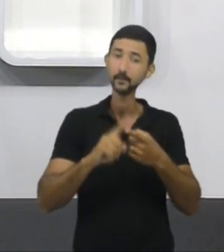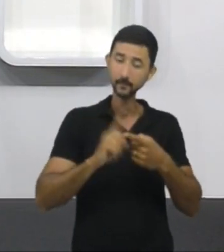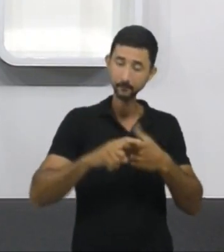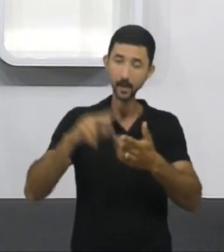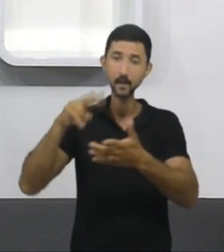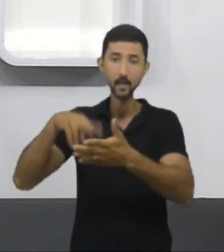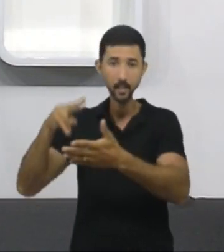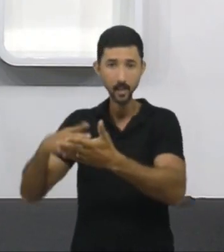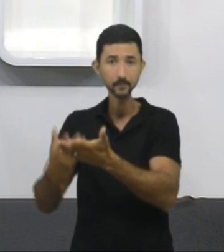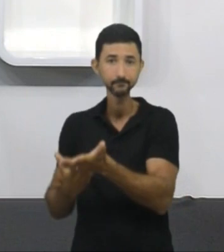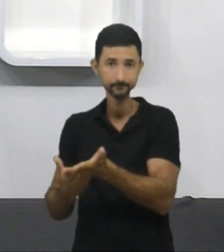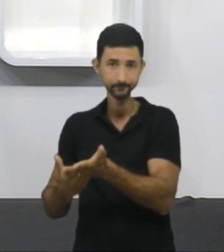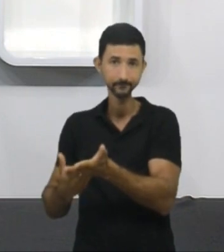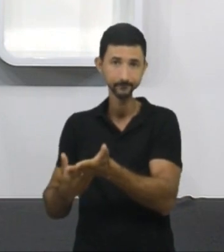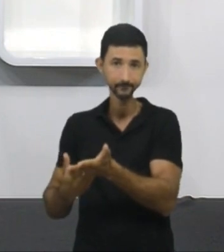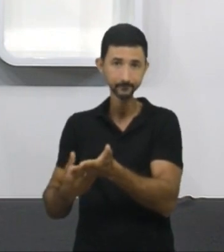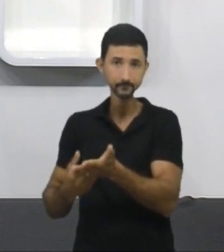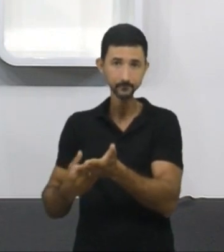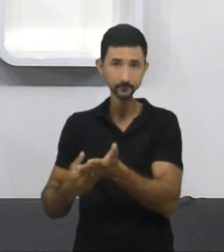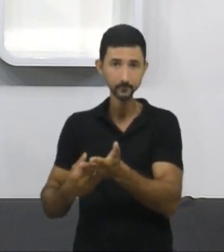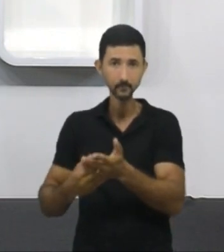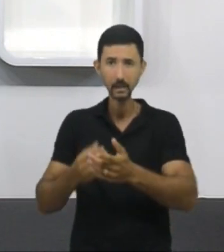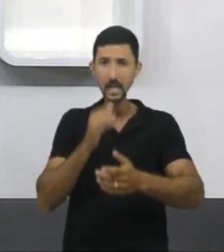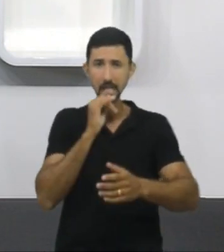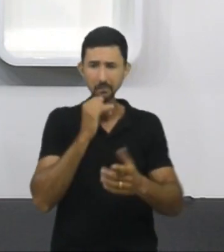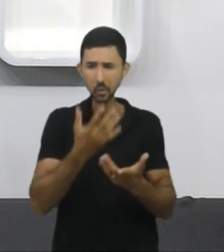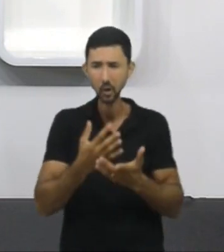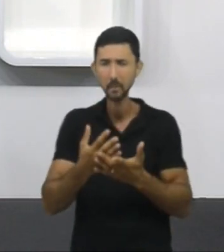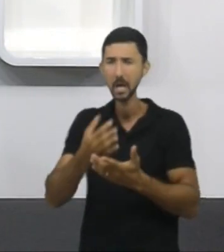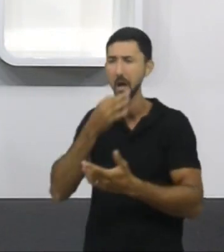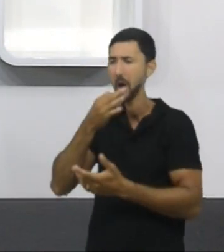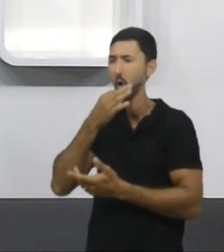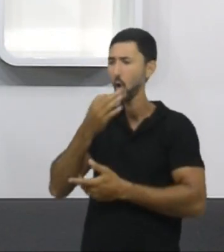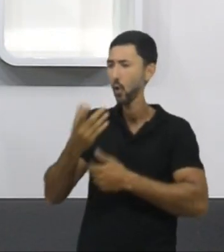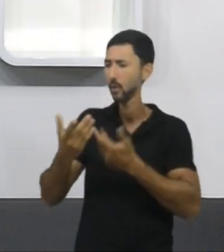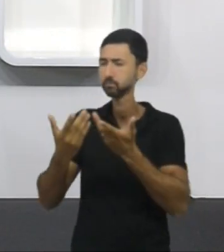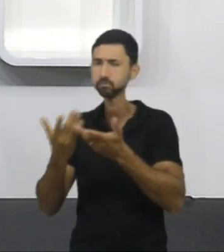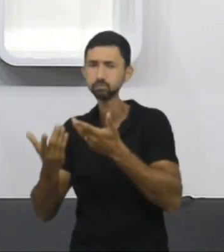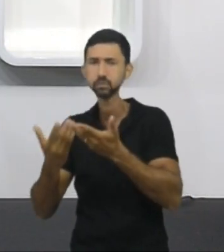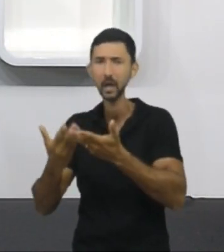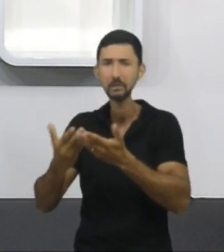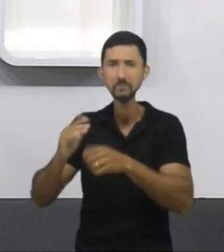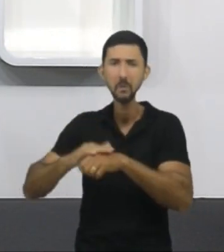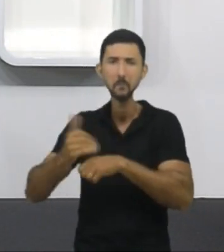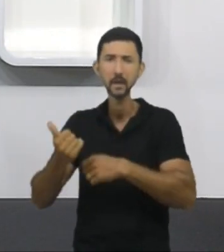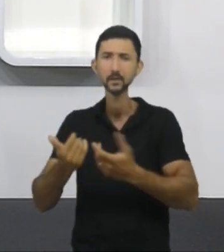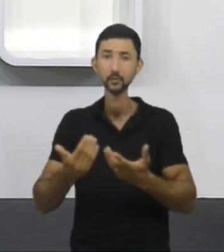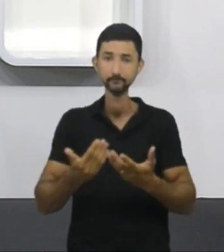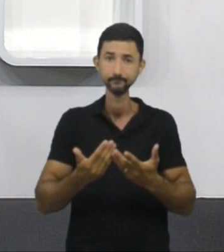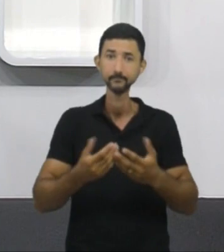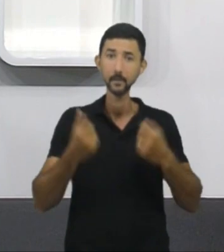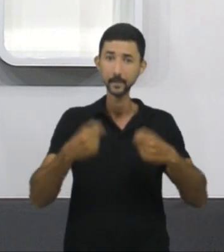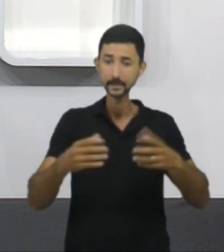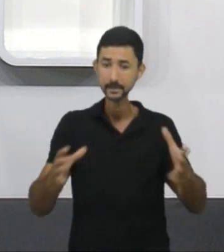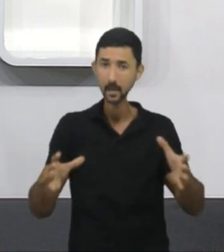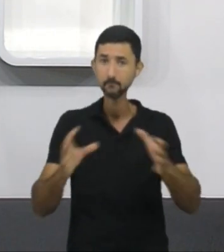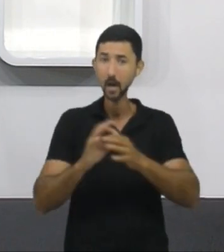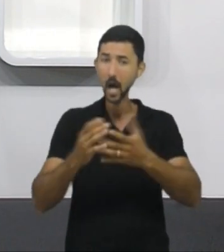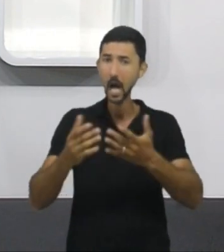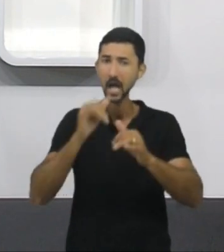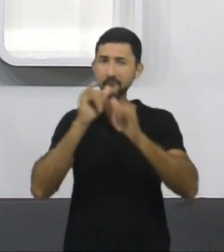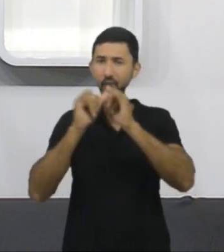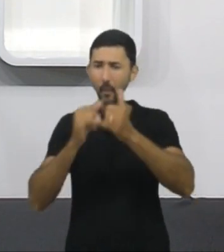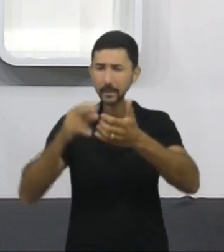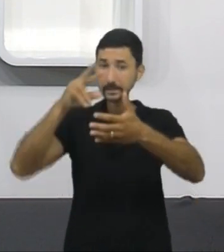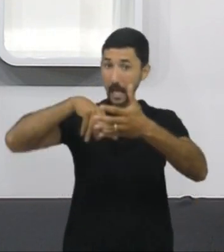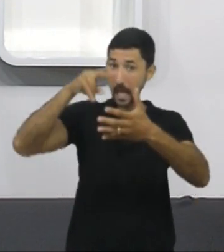essa leitura. Mas não é apenas para que nós tenhamos argumentação dizer que é o melhor livro que você leu. Você tem que juntar